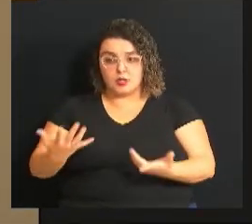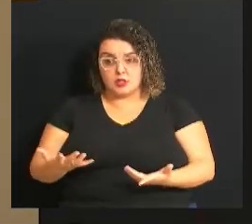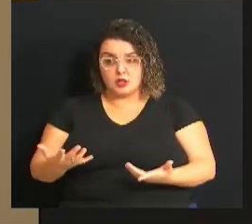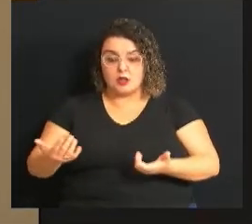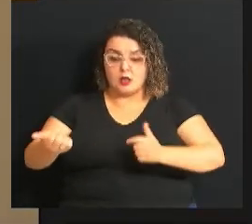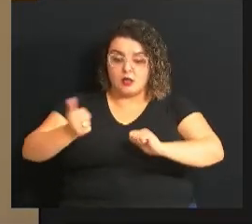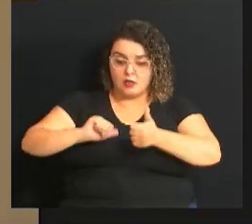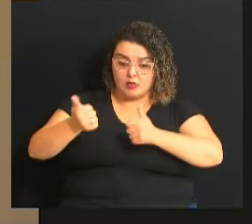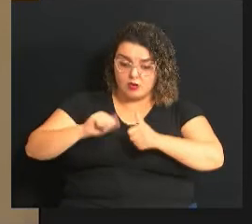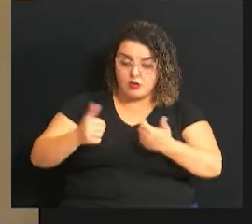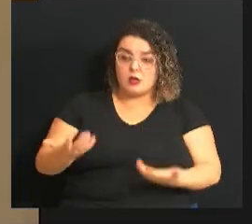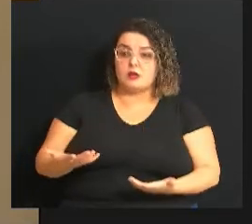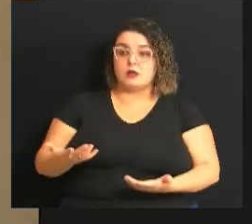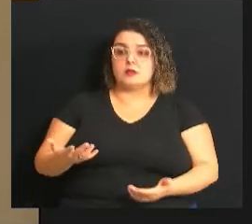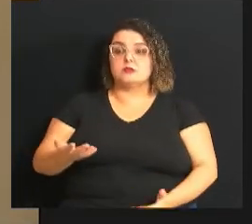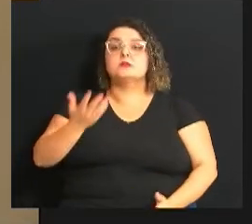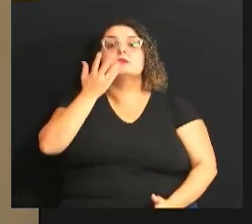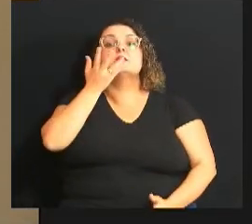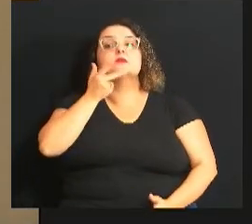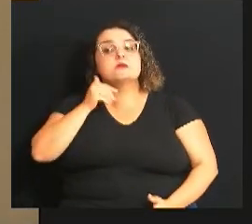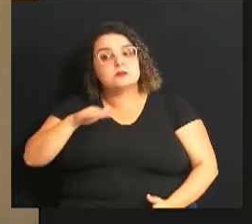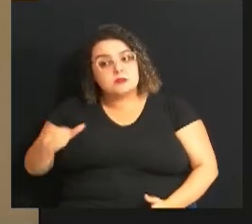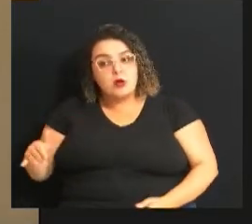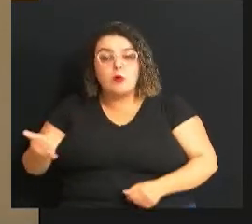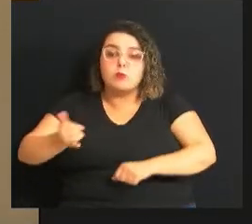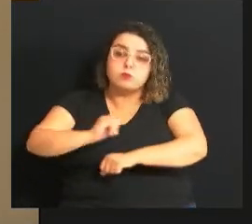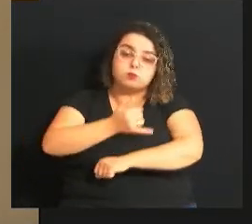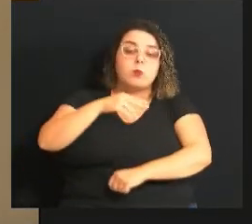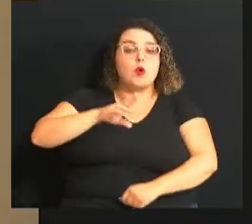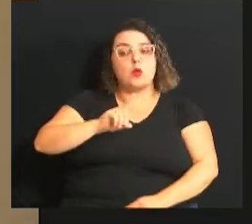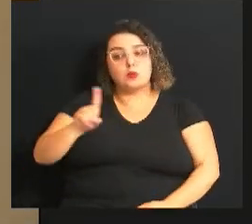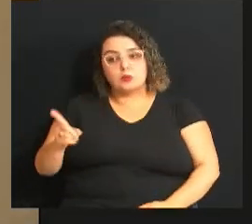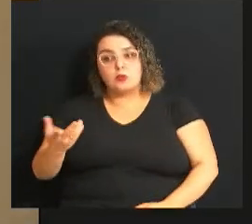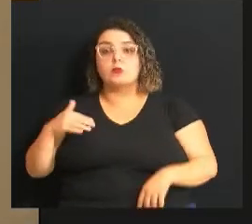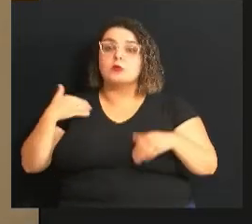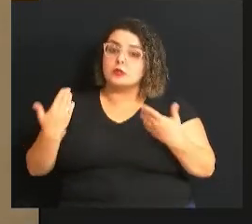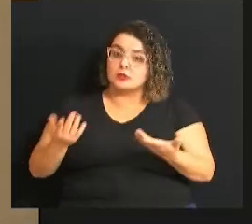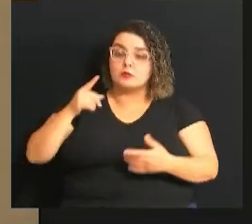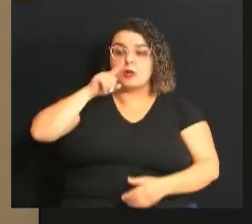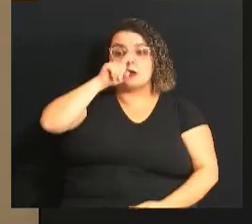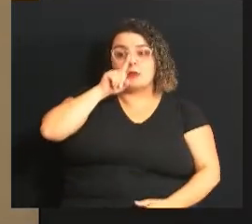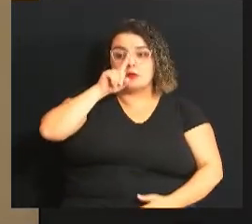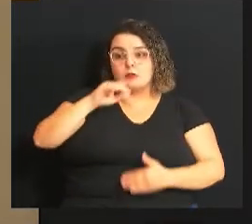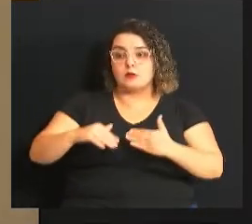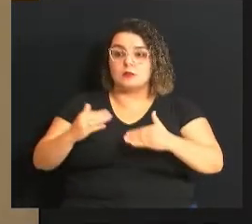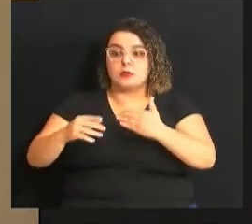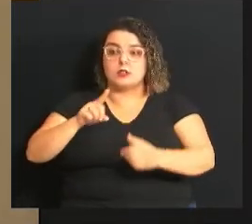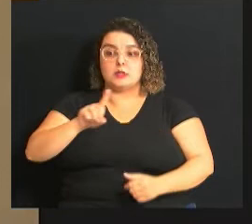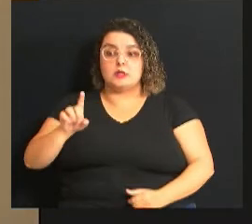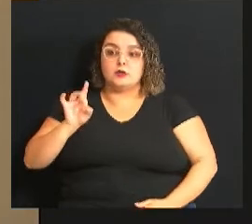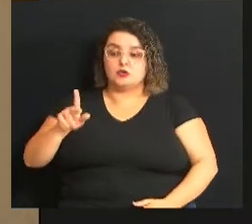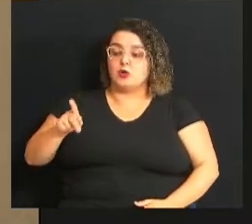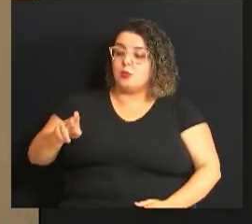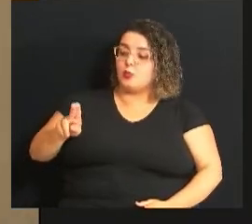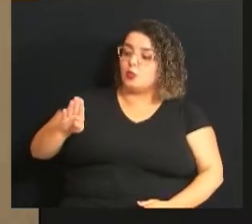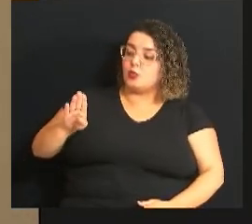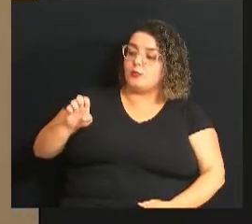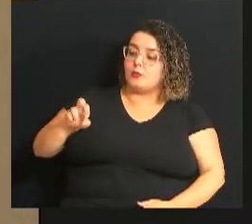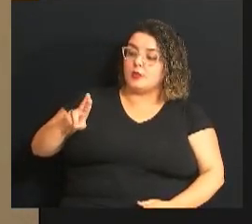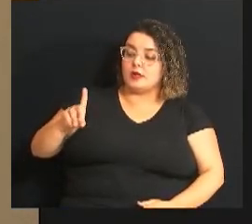avaliar se essa criança tem excesso de peso ou não e o risco para desenvolver não só a puberdade precoce, mas as